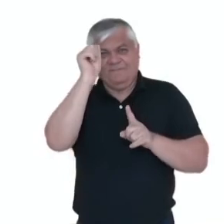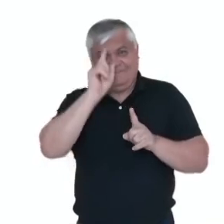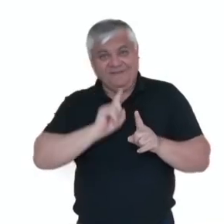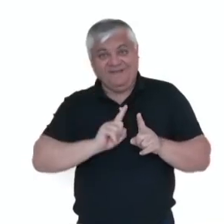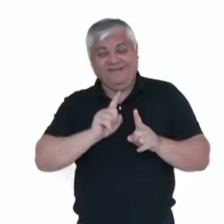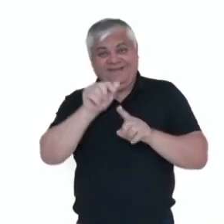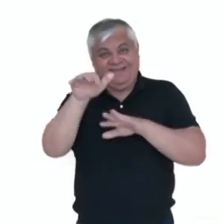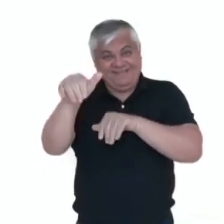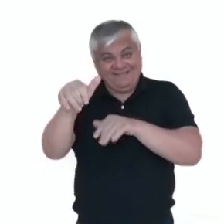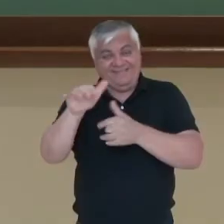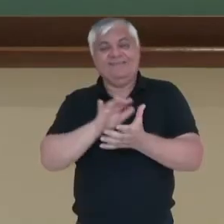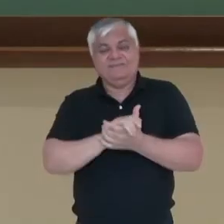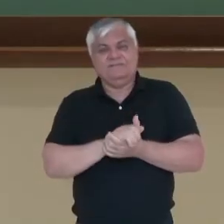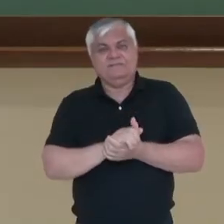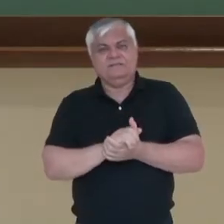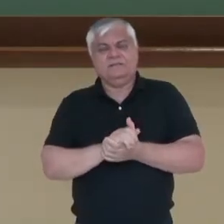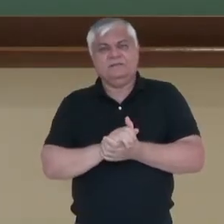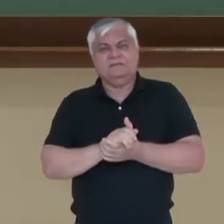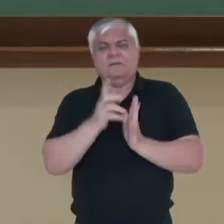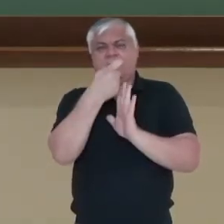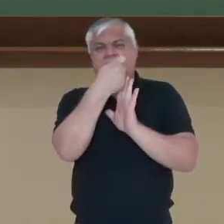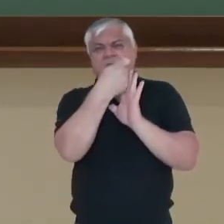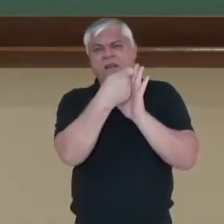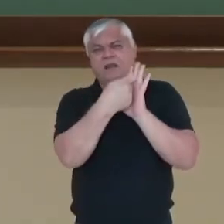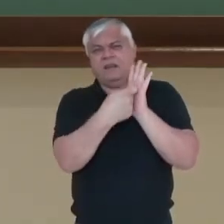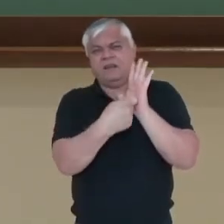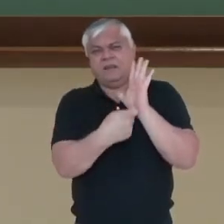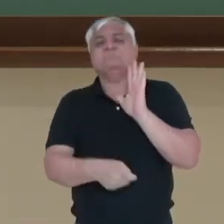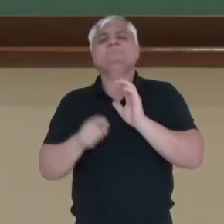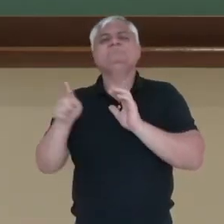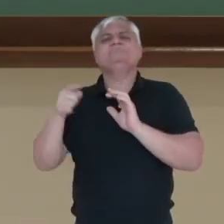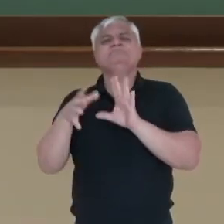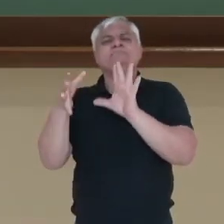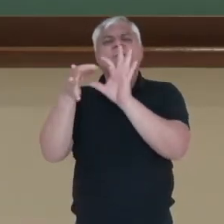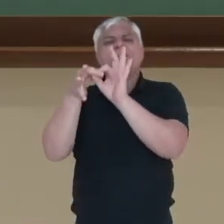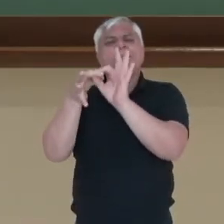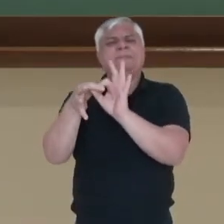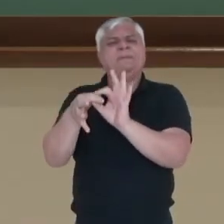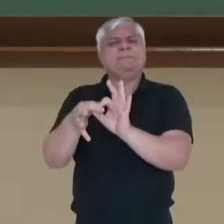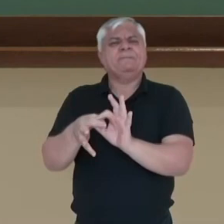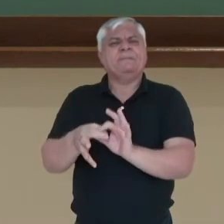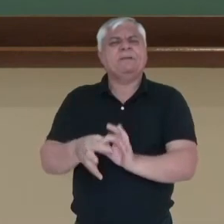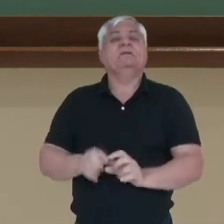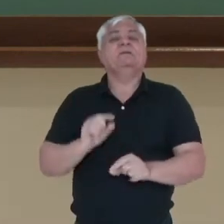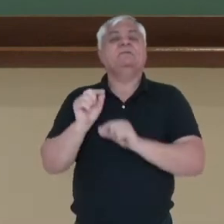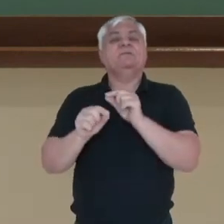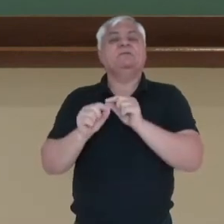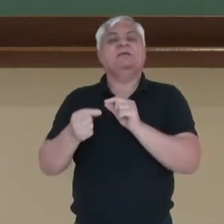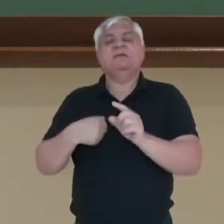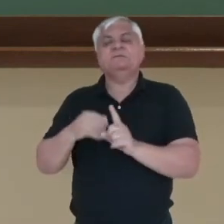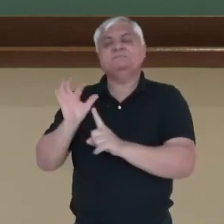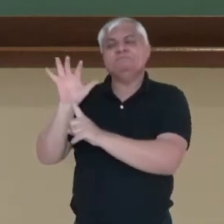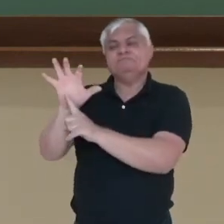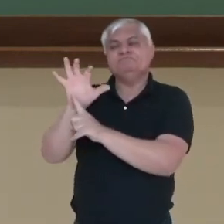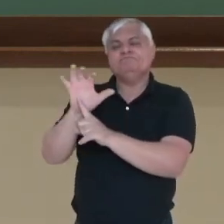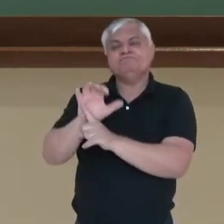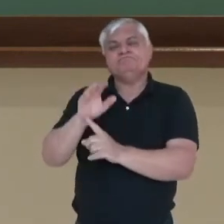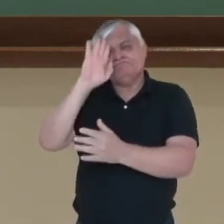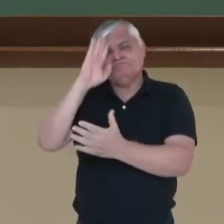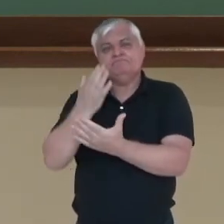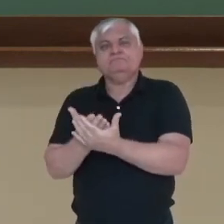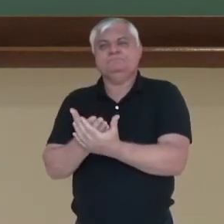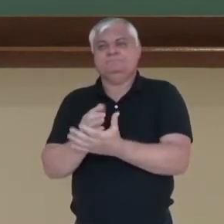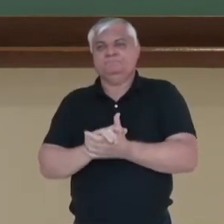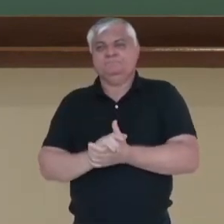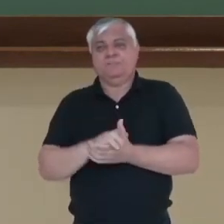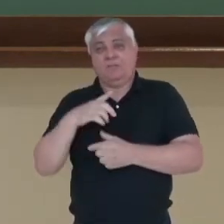que, ao longo da carta, ele vai argumentando, tentando convencer o leitor. Então, essa que é